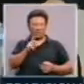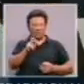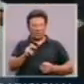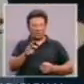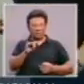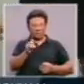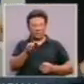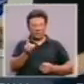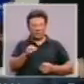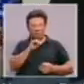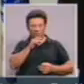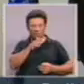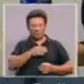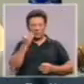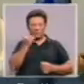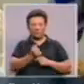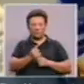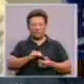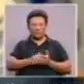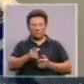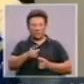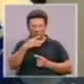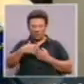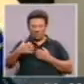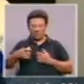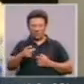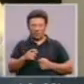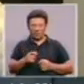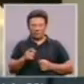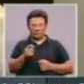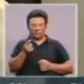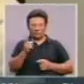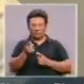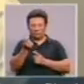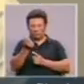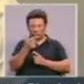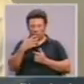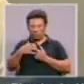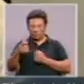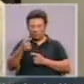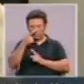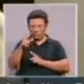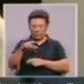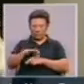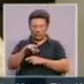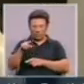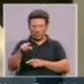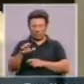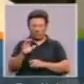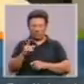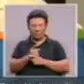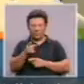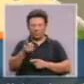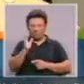Olaf para pode me explicar como é que se faz esse exame é complicado a é um bocadinho complicado para a gente